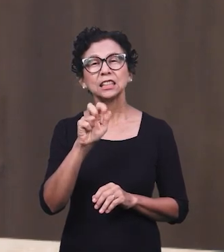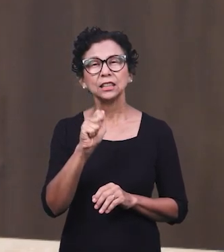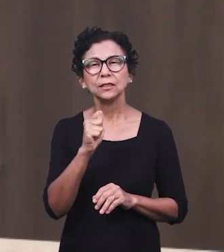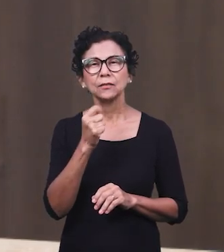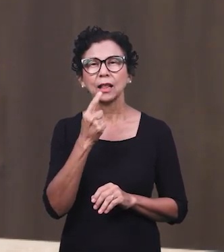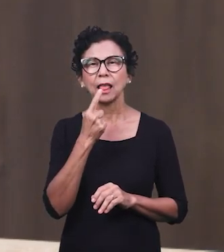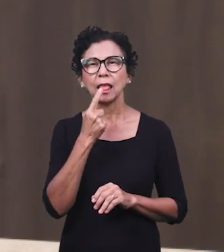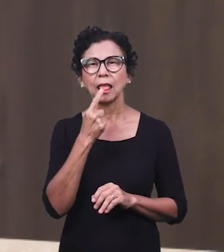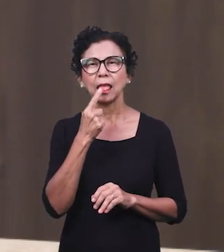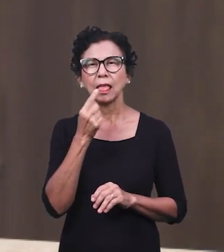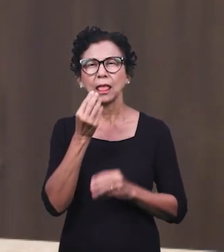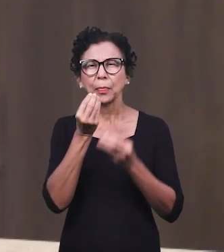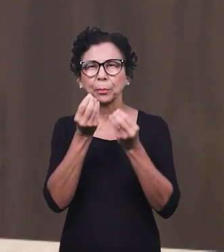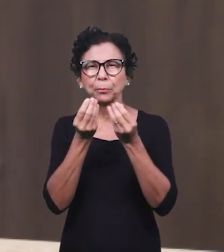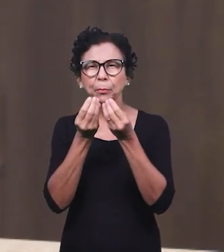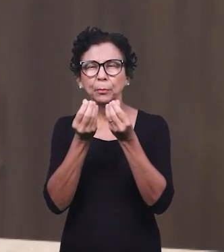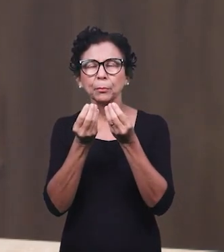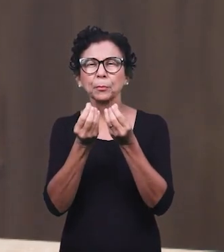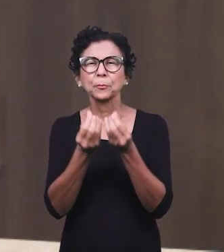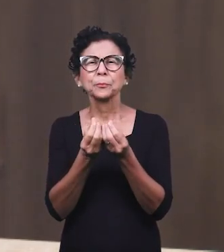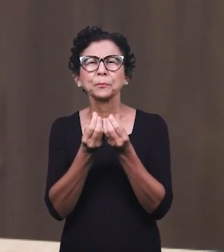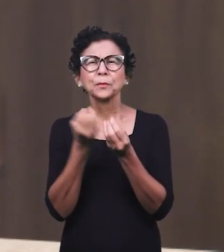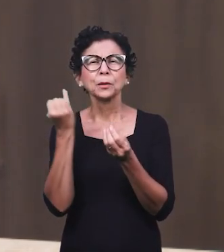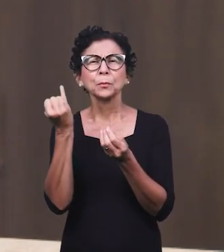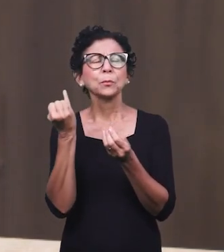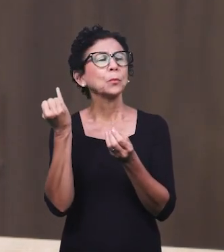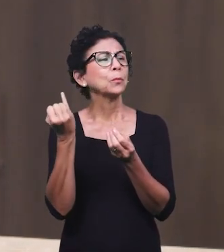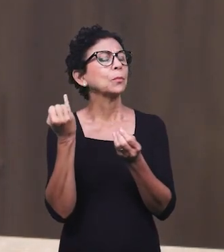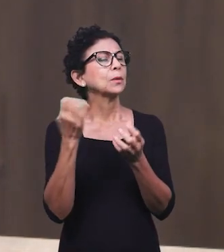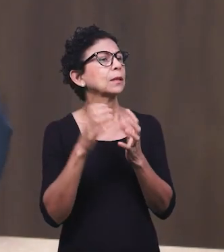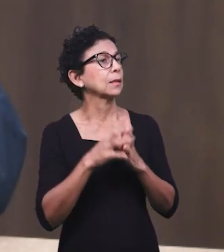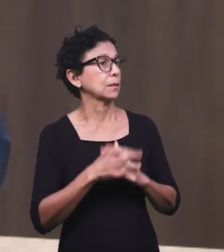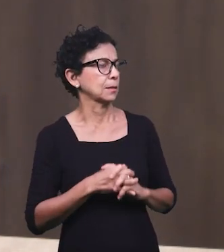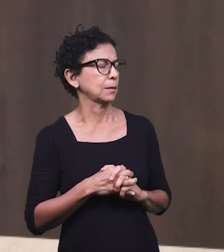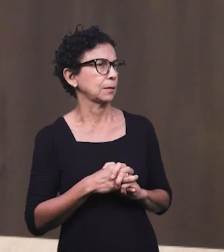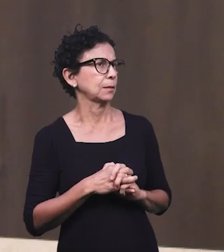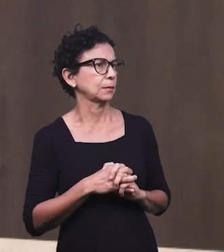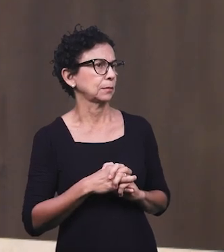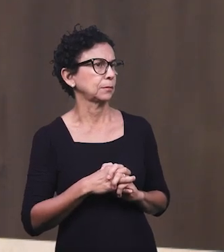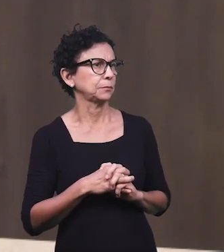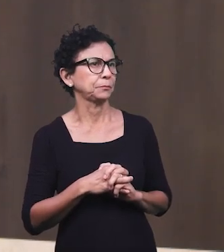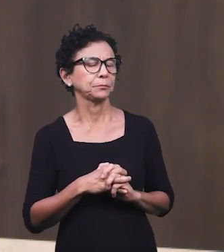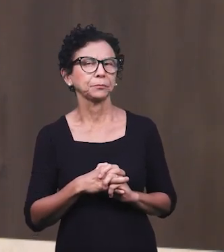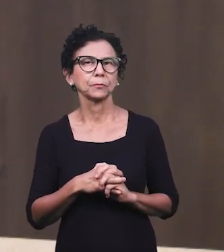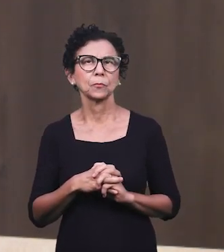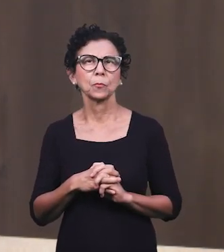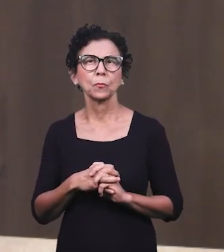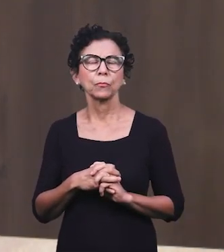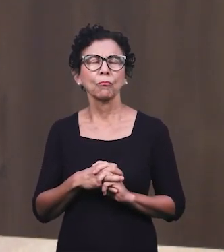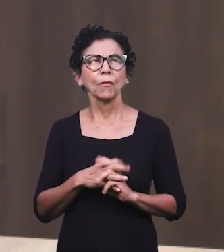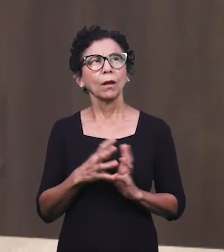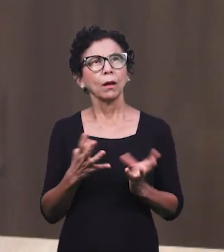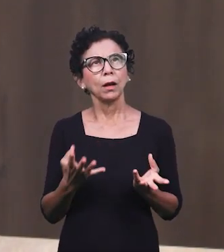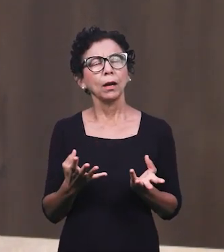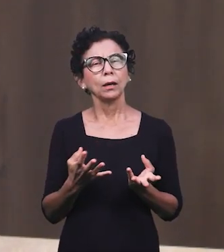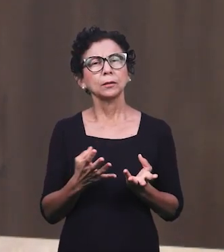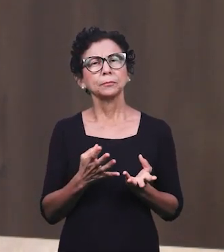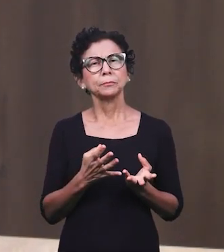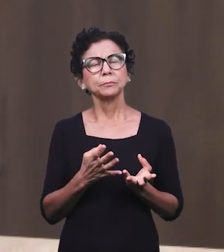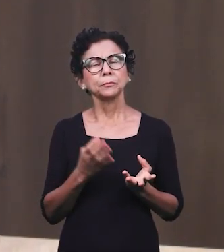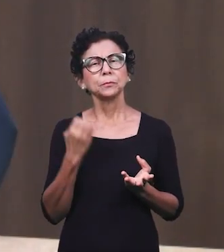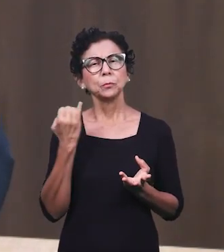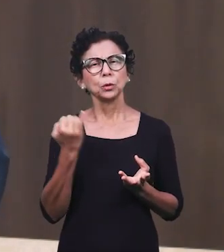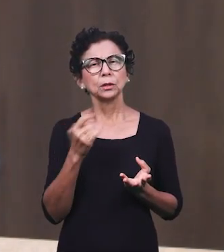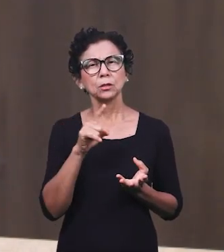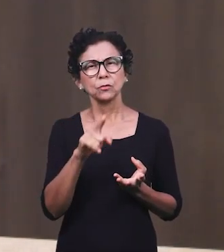senhor estuda esse assunto, gosta de falar sobre isso, então eu queria abordasse aqui como uma informação para aquele que está